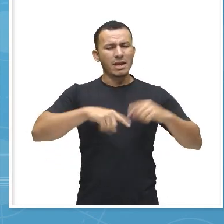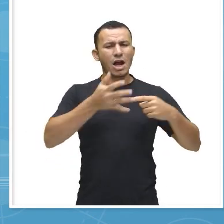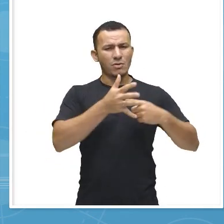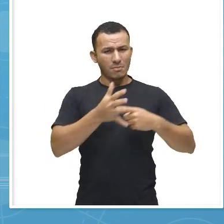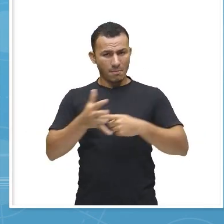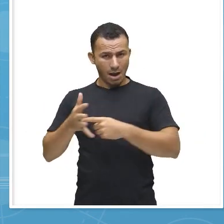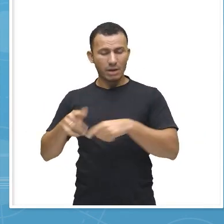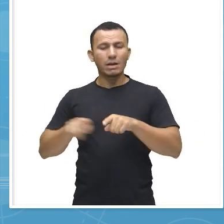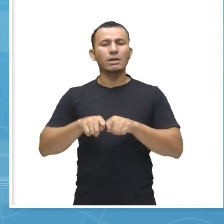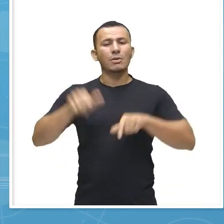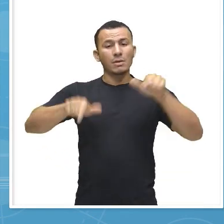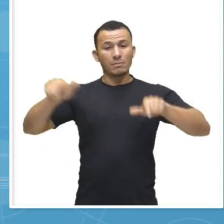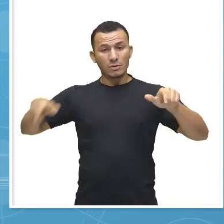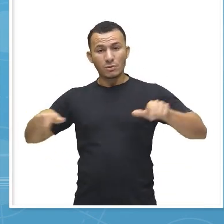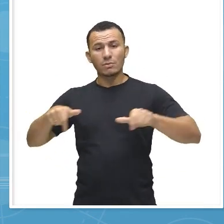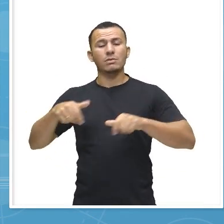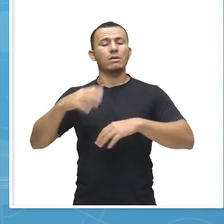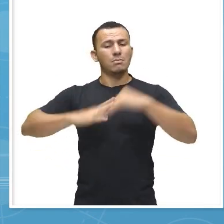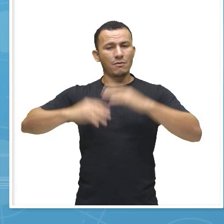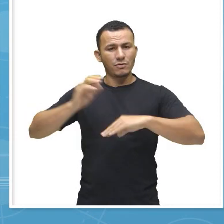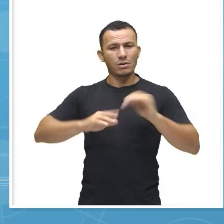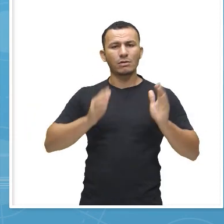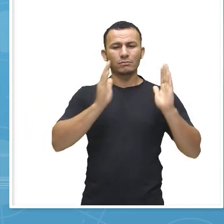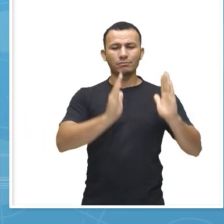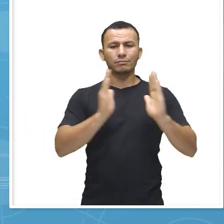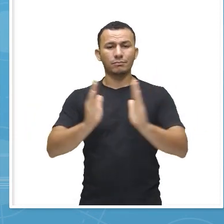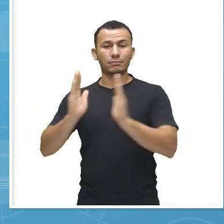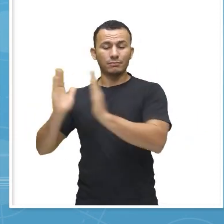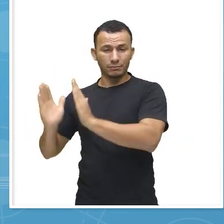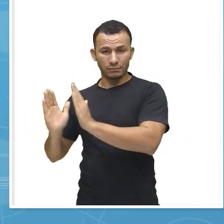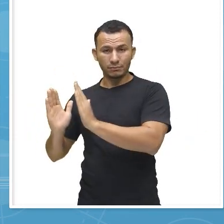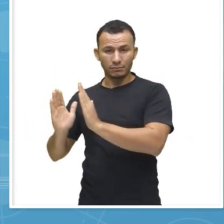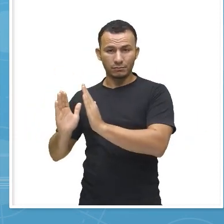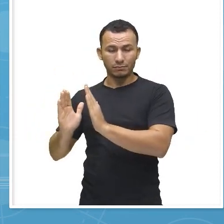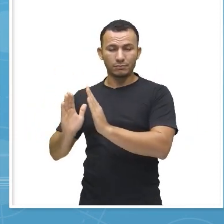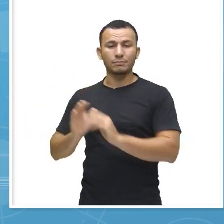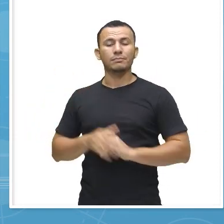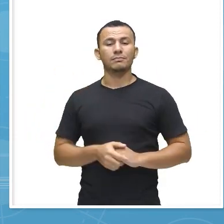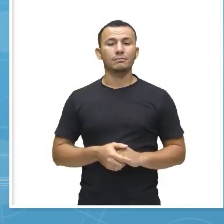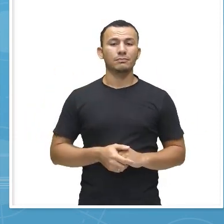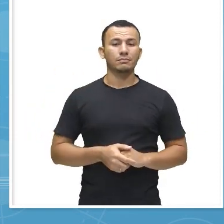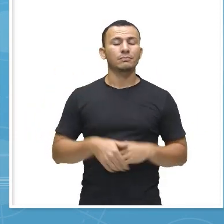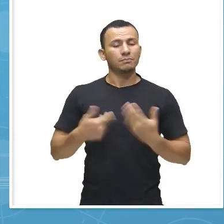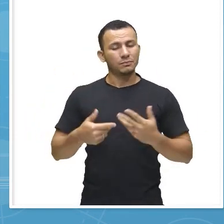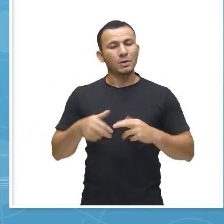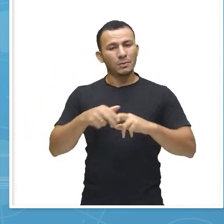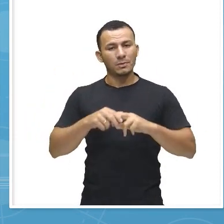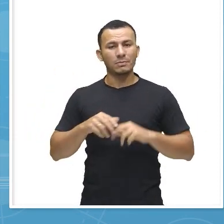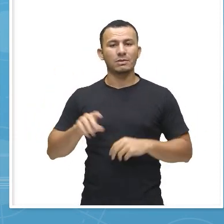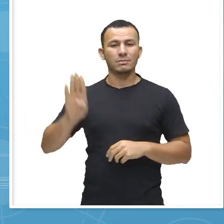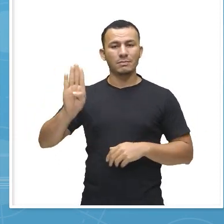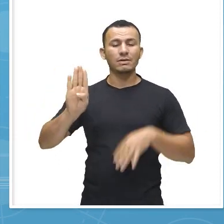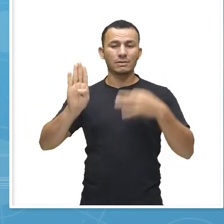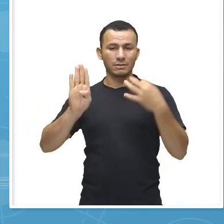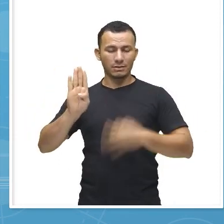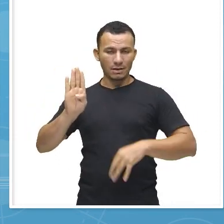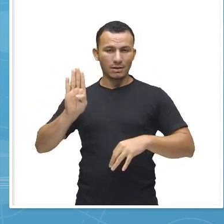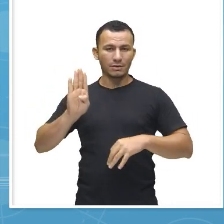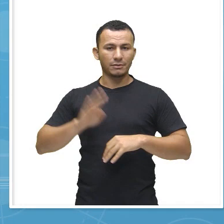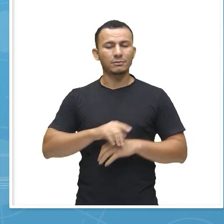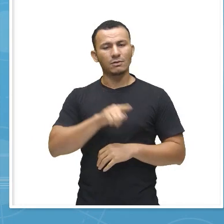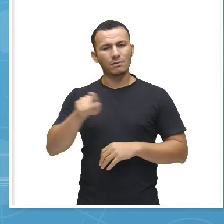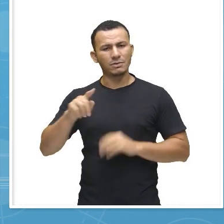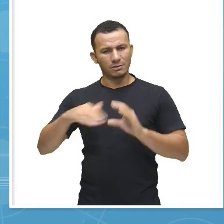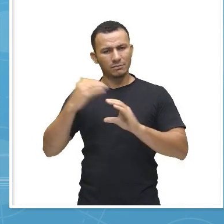operários especializados em determinadas funções. Então, a alternativa correta, a letra B, como muitos de